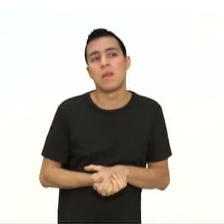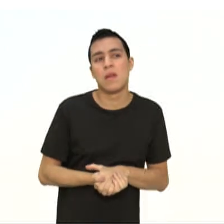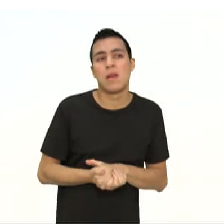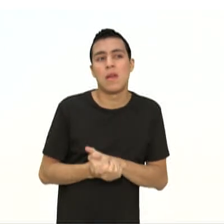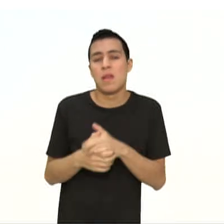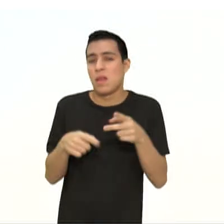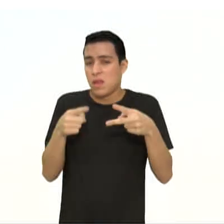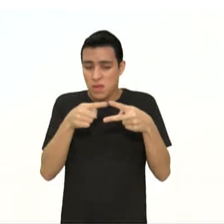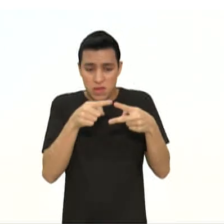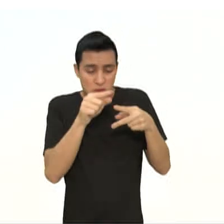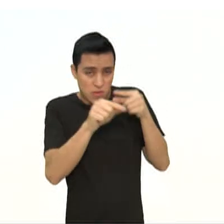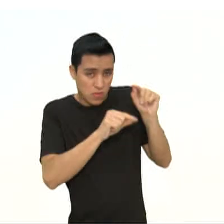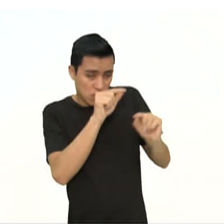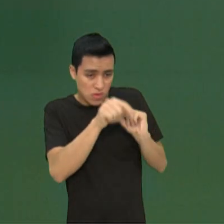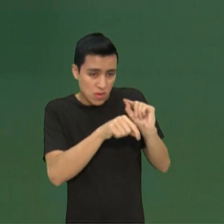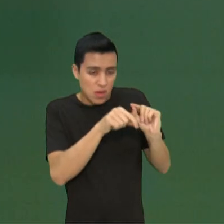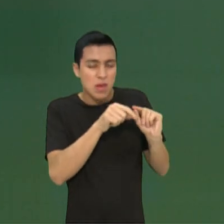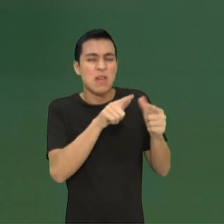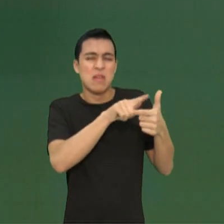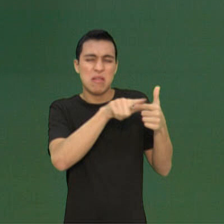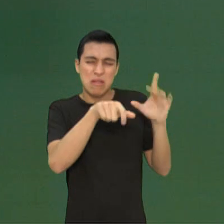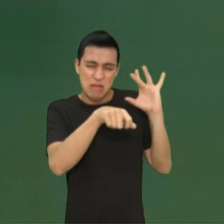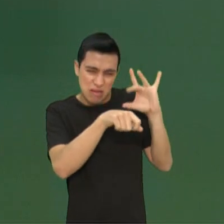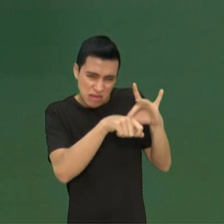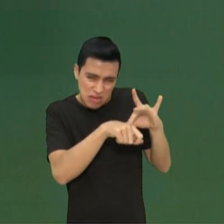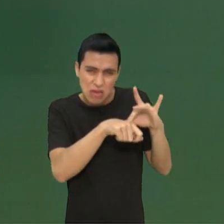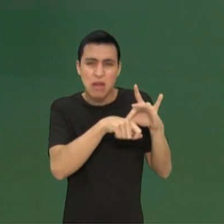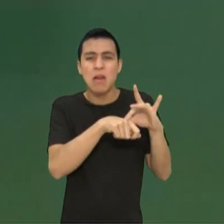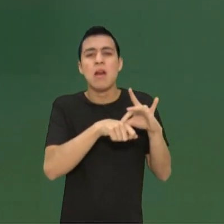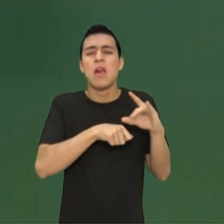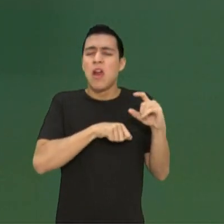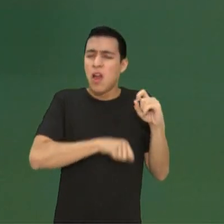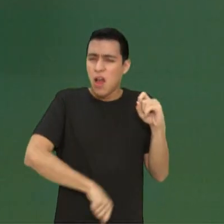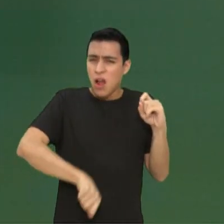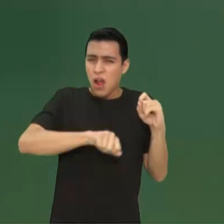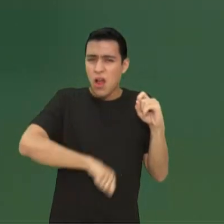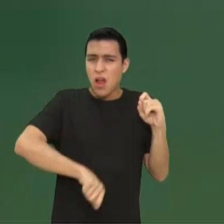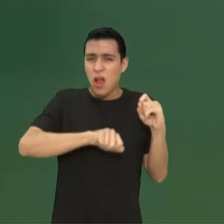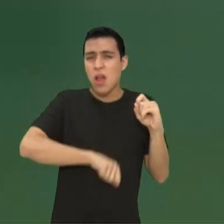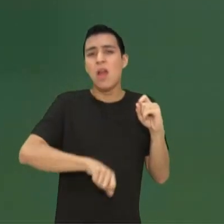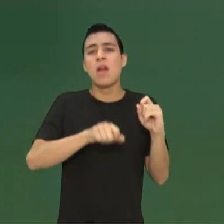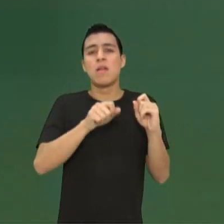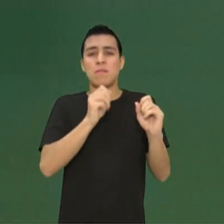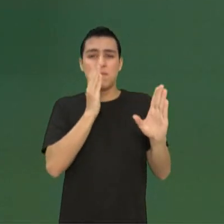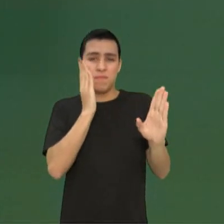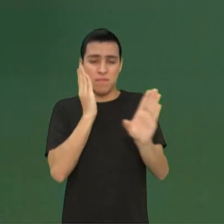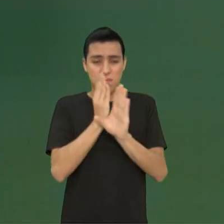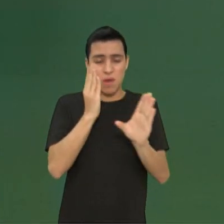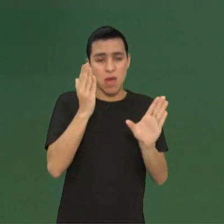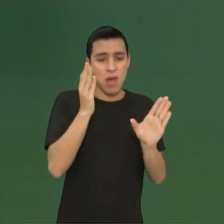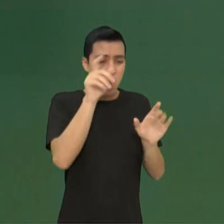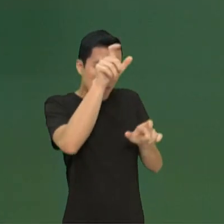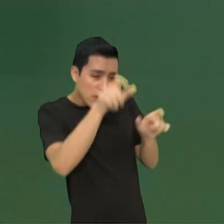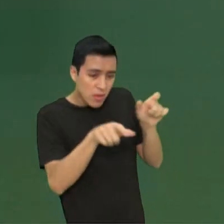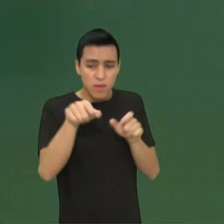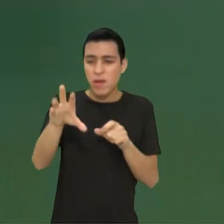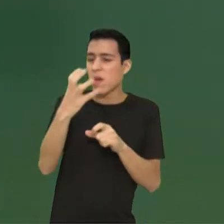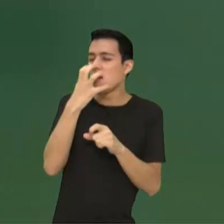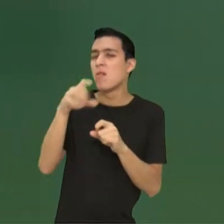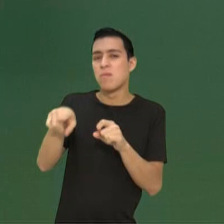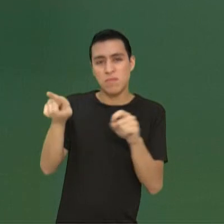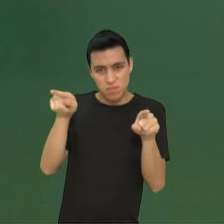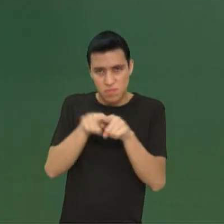Esse aqui causa giardíase, que é aquela diarreia que pode ocorrer pelo mesmo parasita no ser humano e no